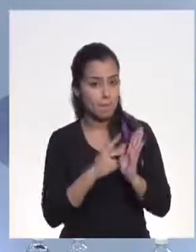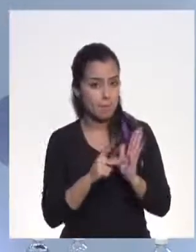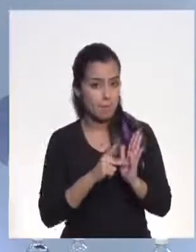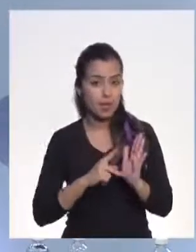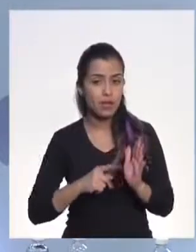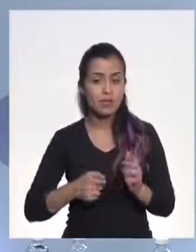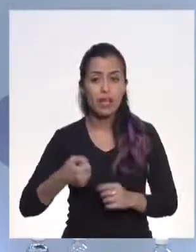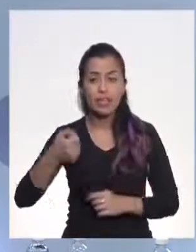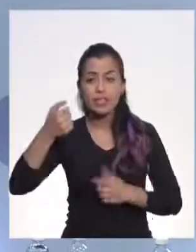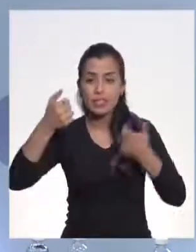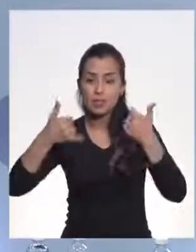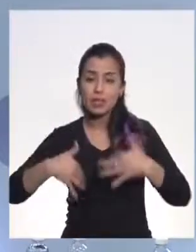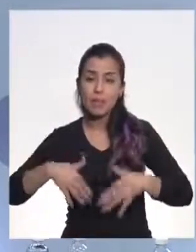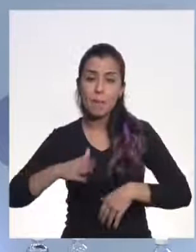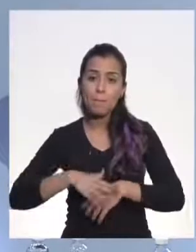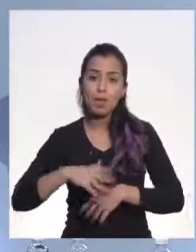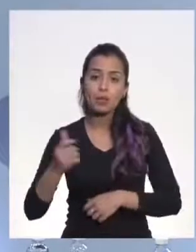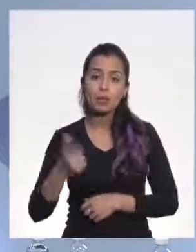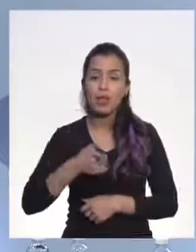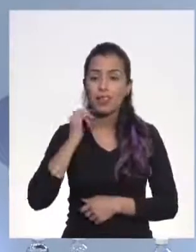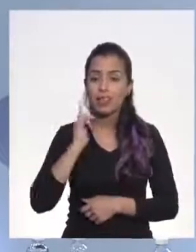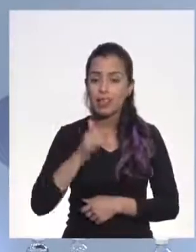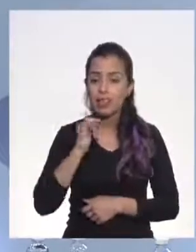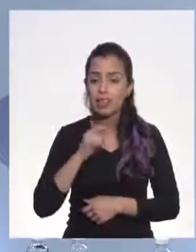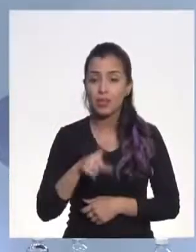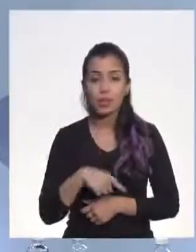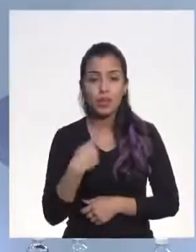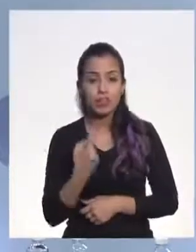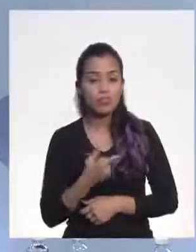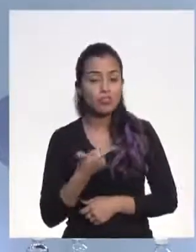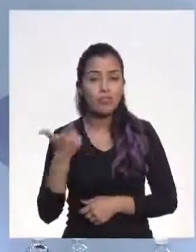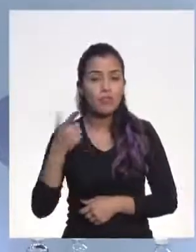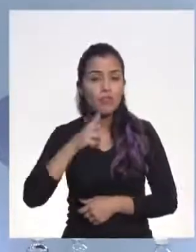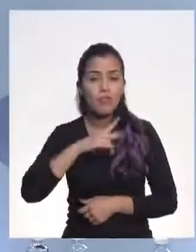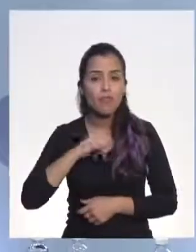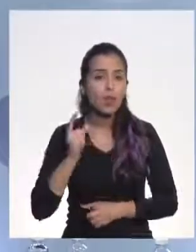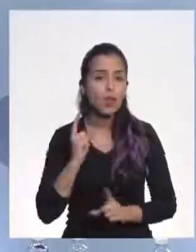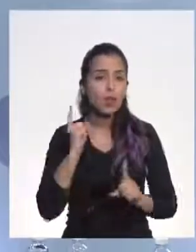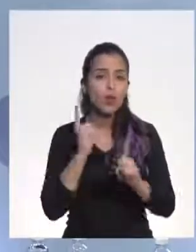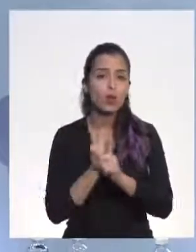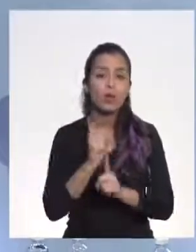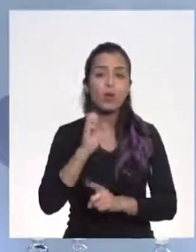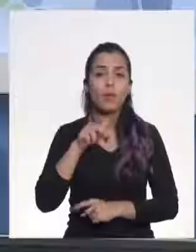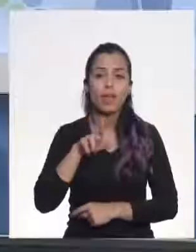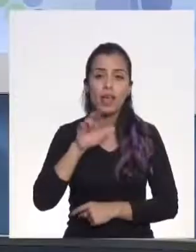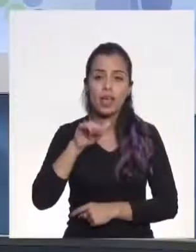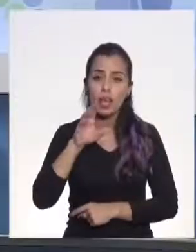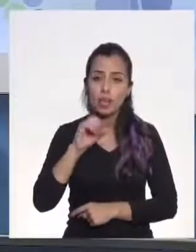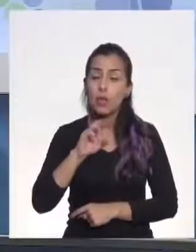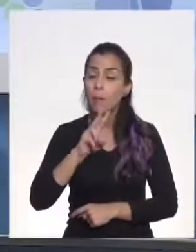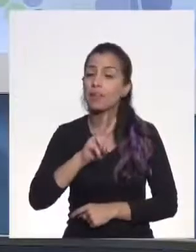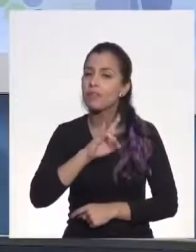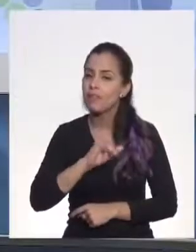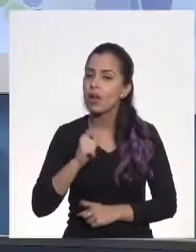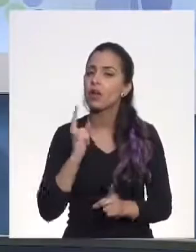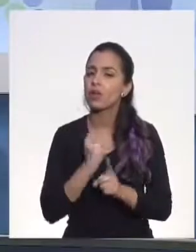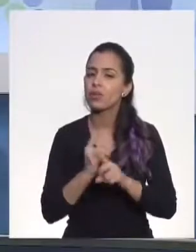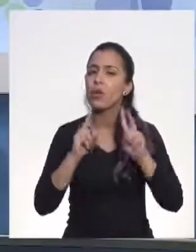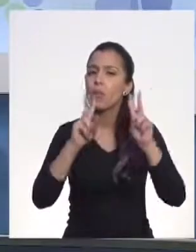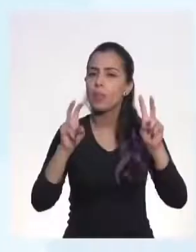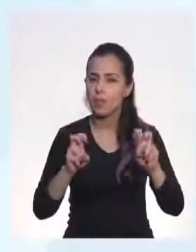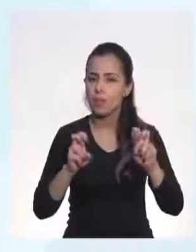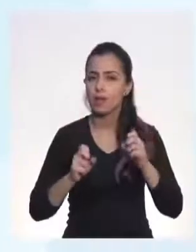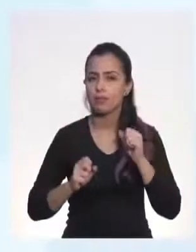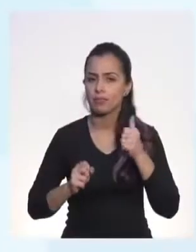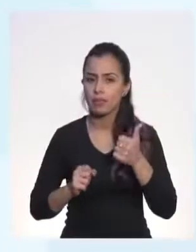descrição do que na ação né então a gente não vai encontrar bem um enredo Mas a gente pode encontrar um tema Tá bom então